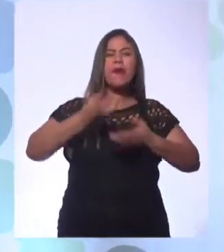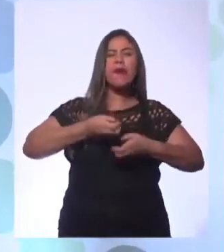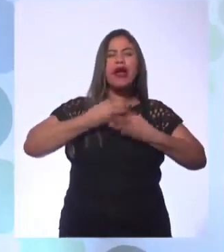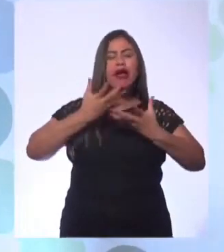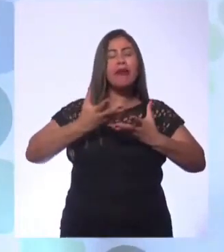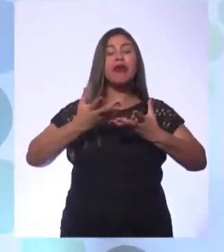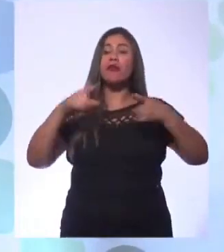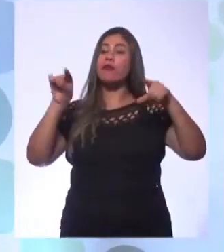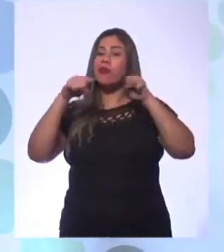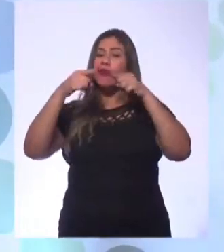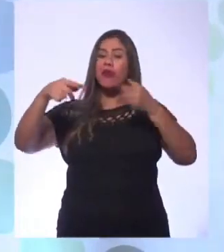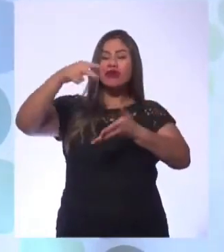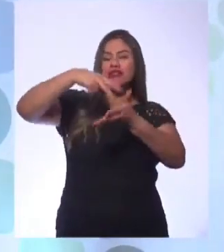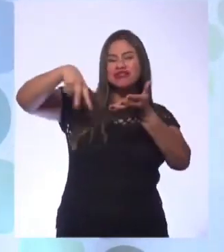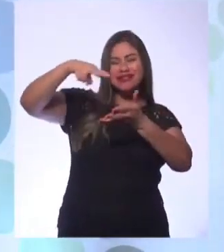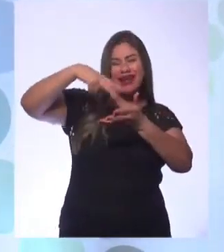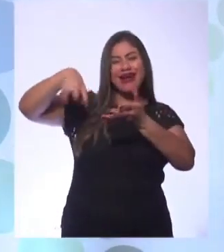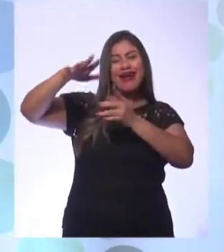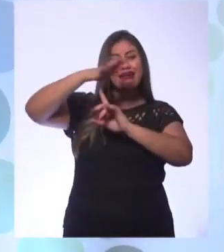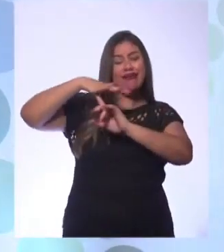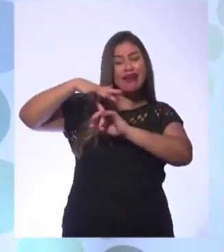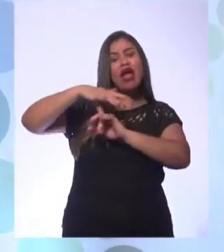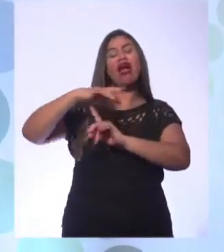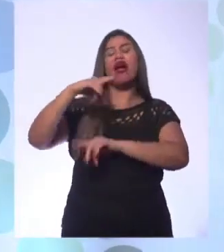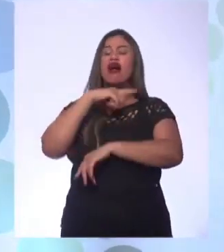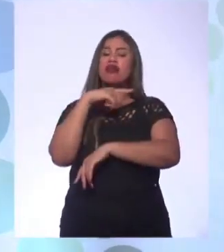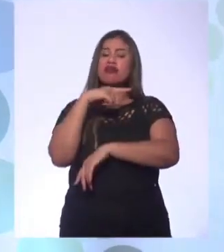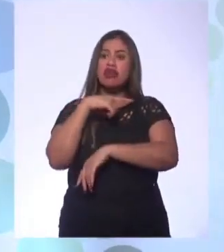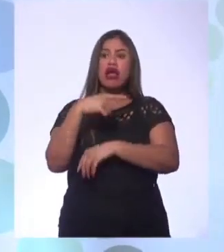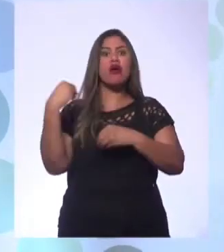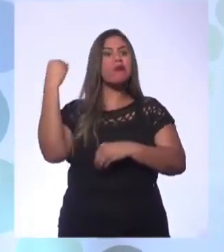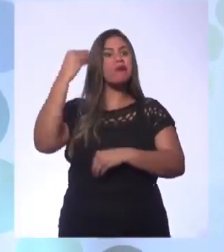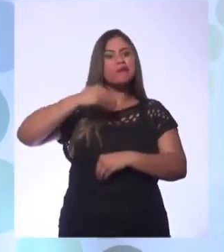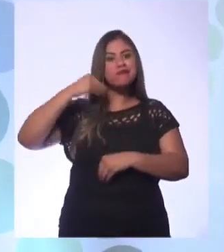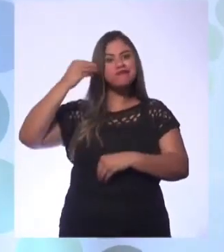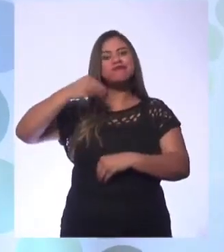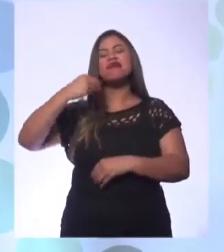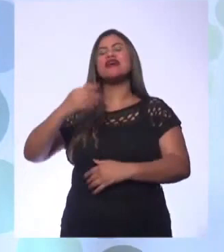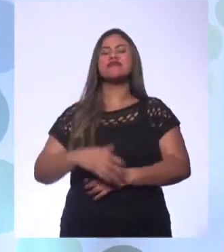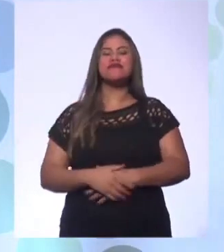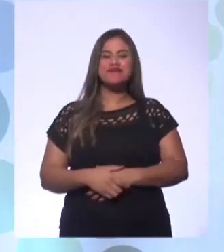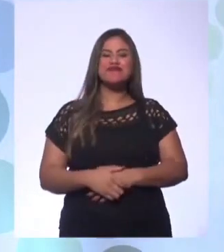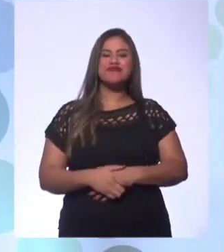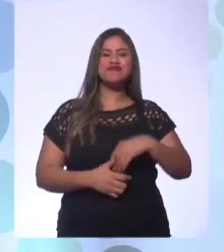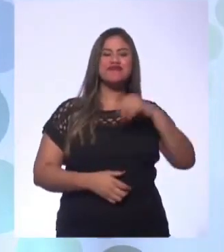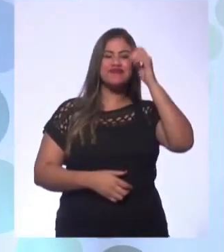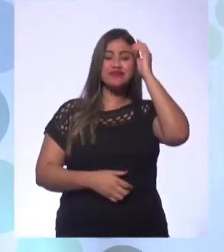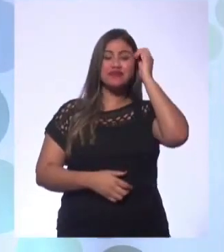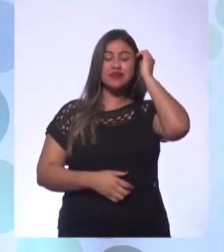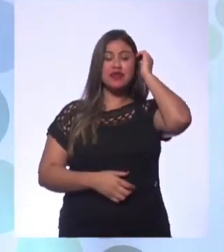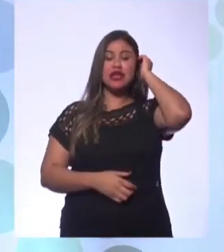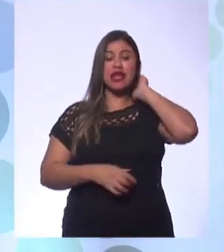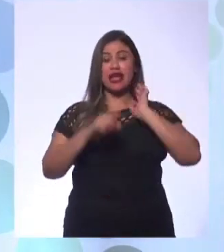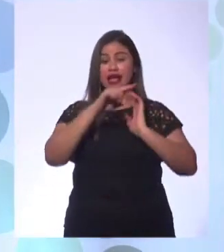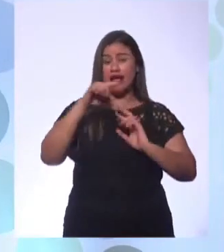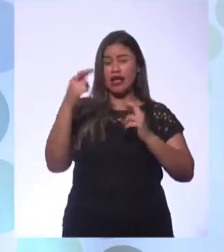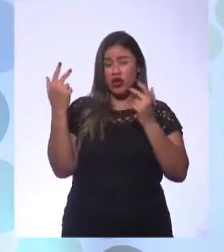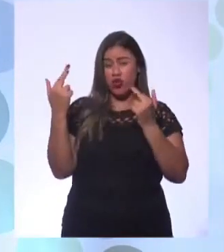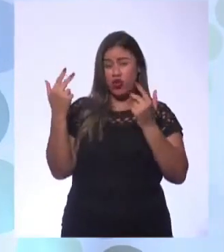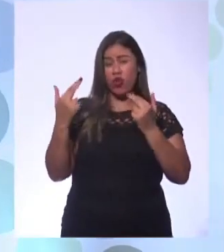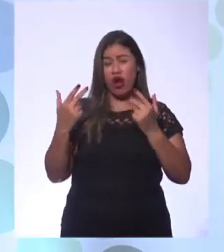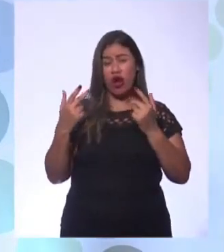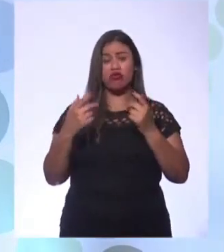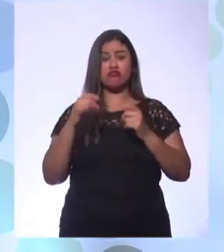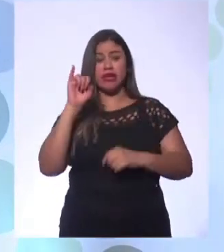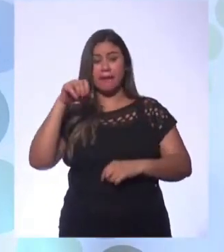dança, tudo isso faz parte desse momento de vivência, né, ou de imersão, né? A vivência e a imersão, elas são muito próximas, né? São termos